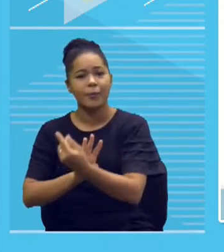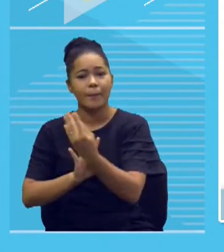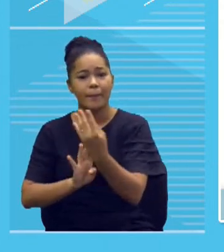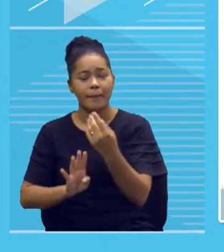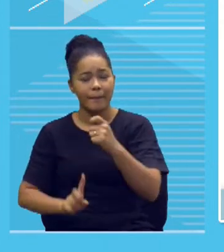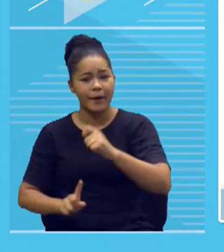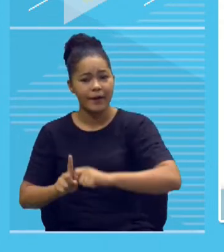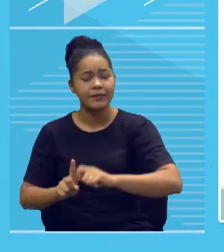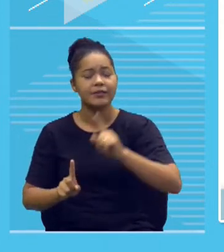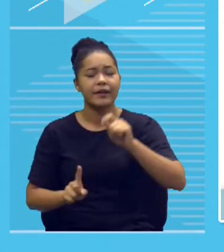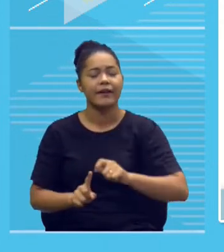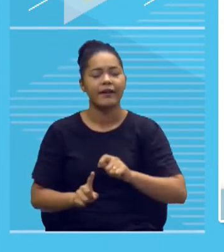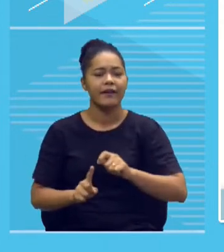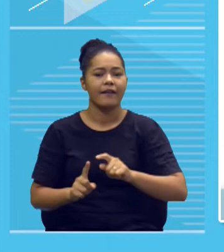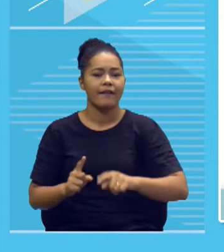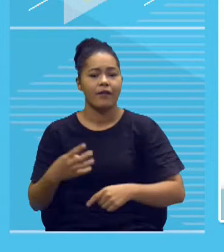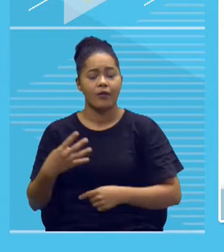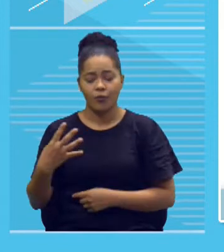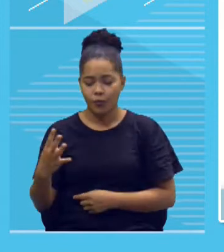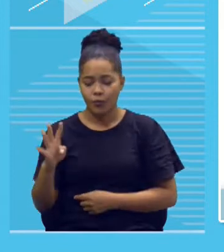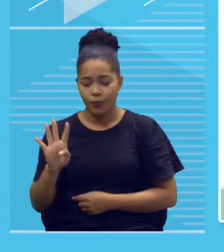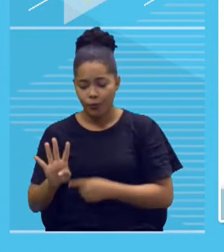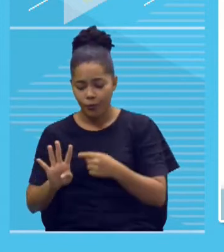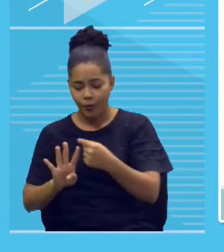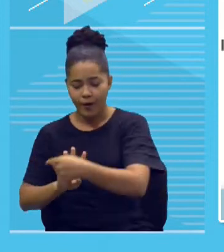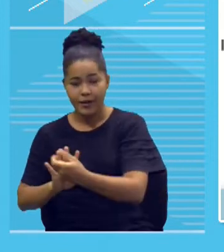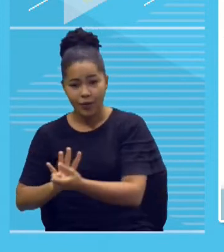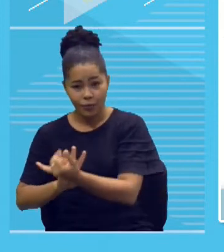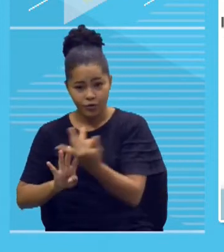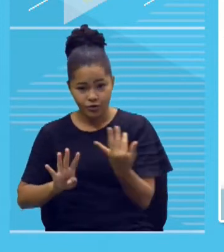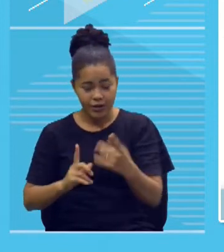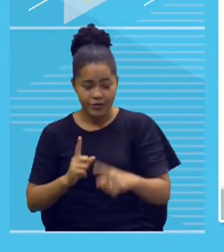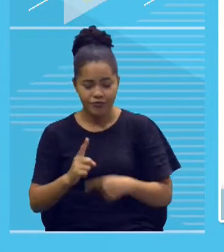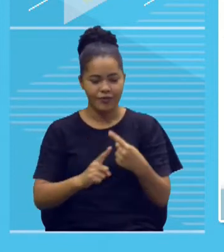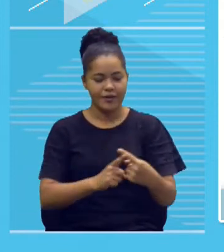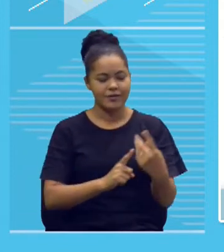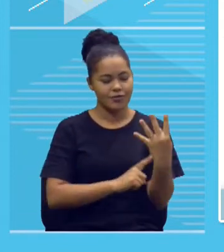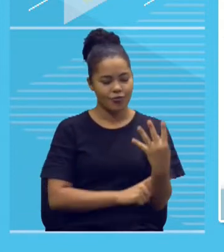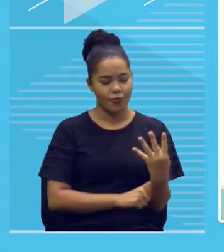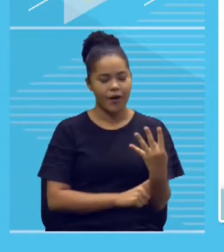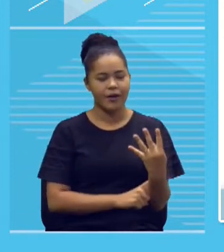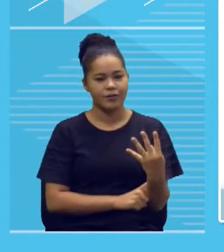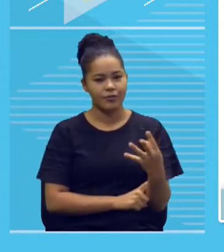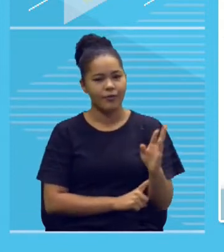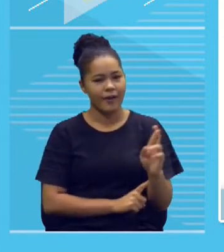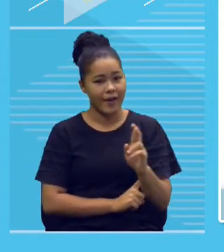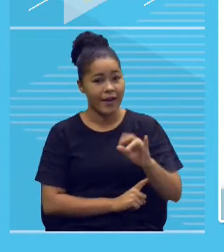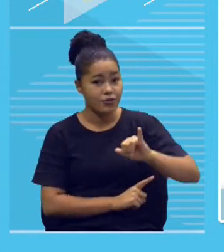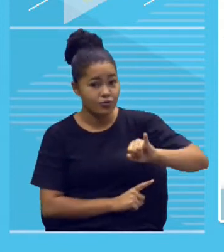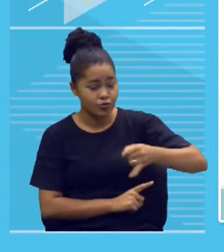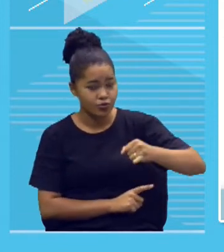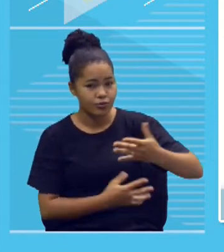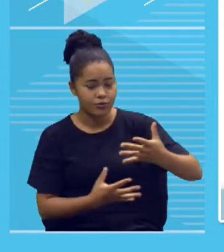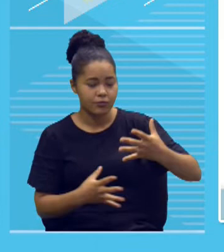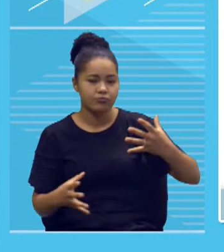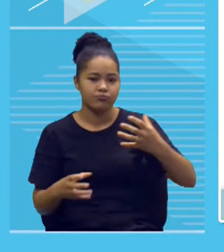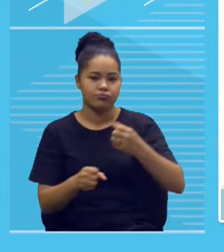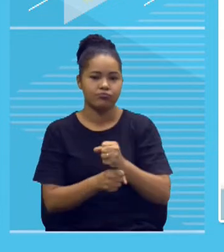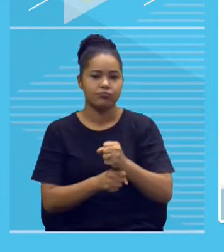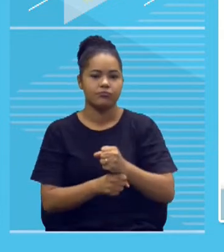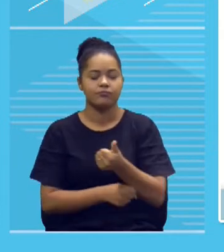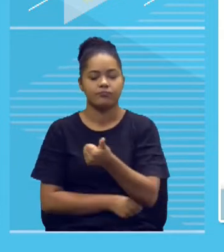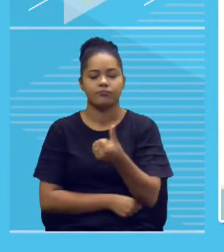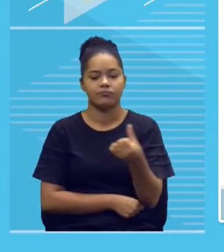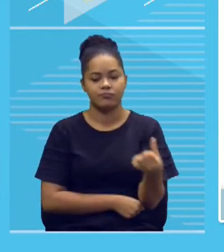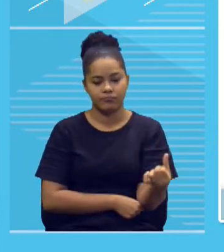esse quatro vezes o quatro reais de juros que vai dar exatamente 16